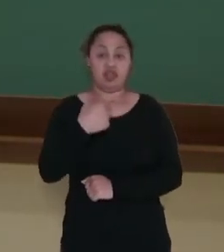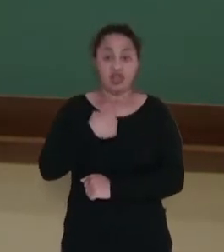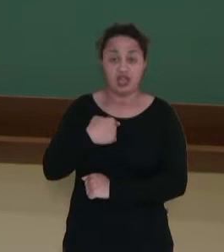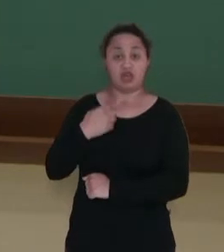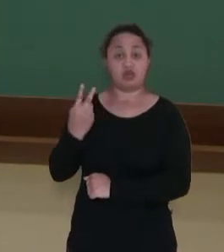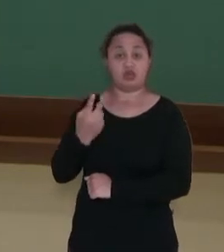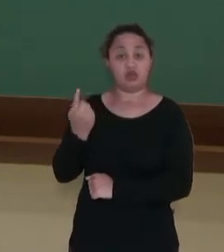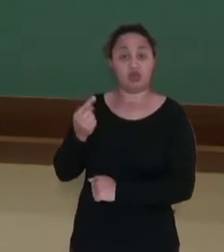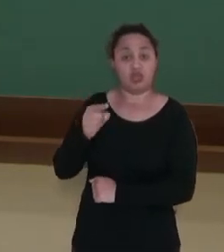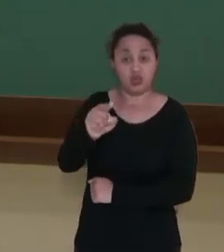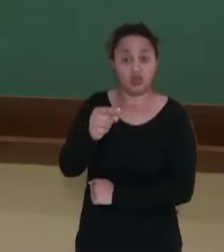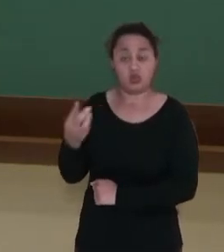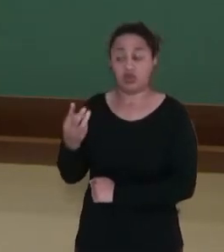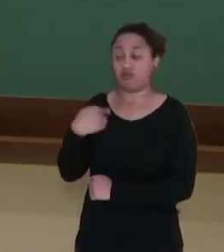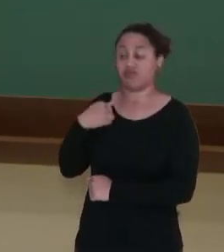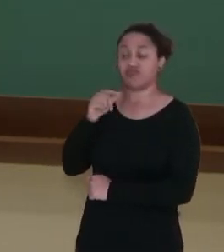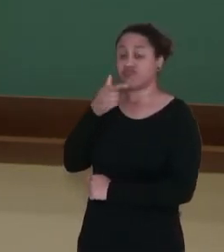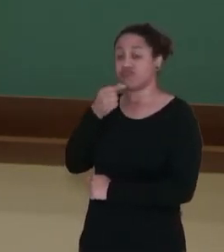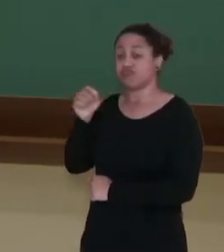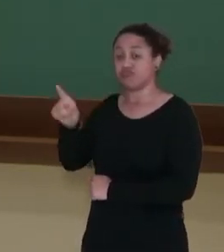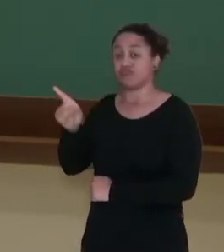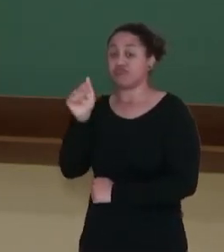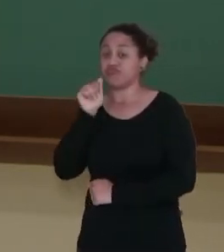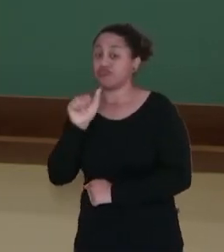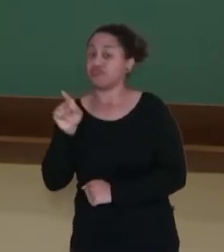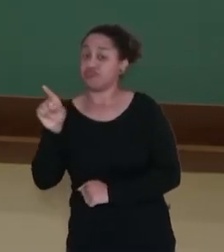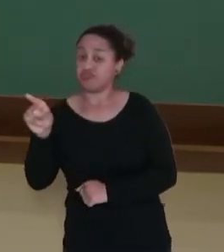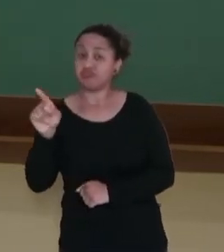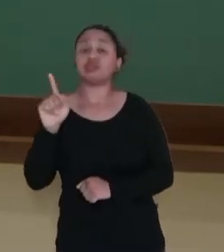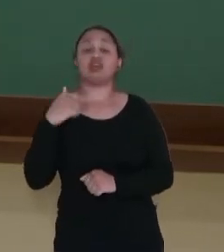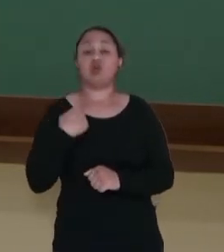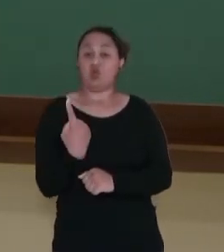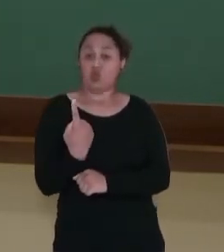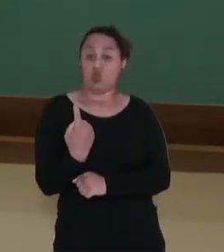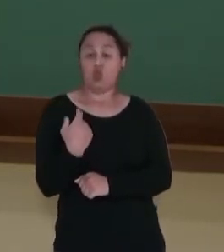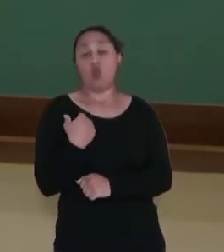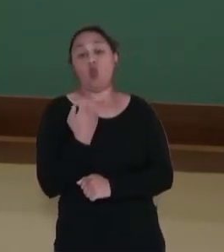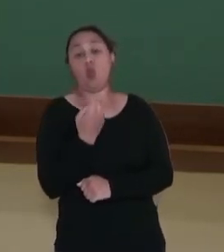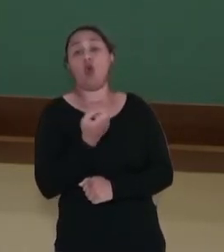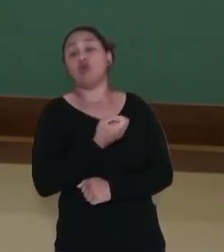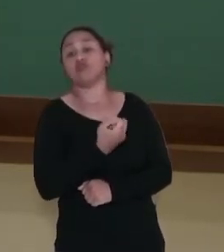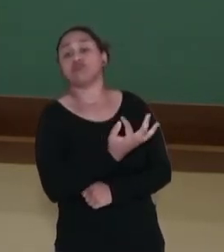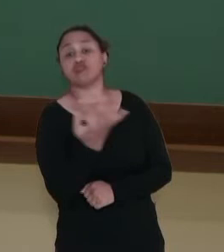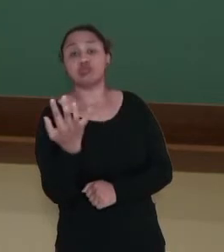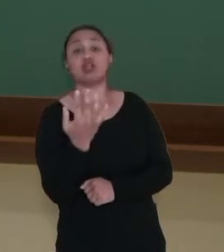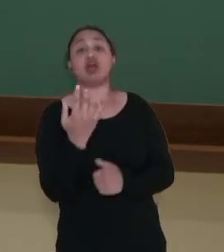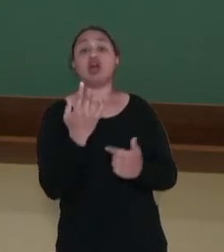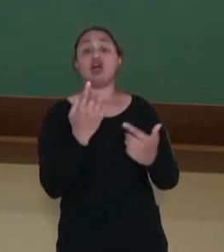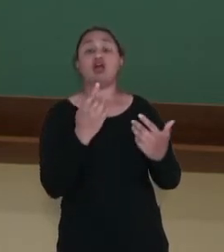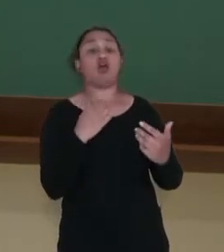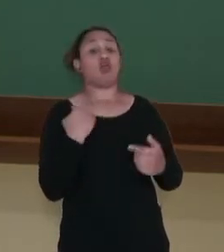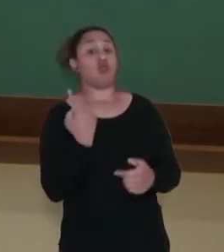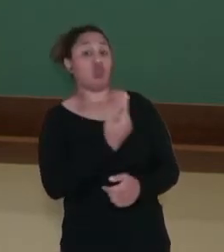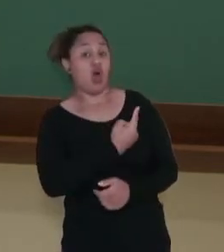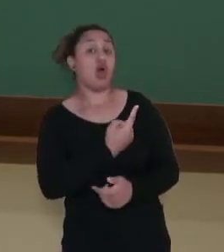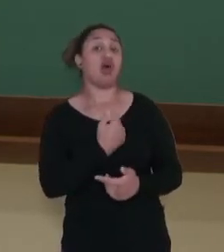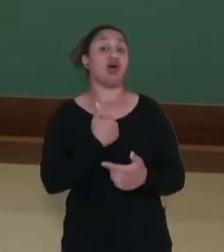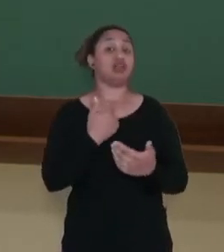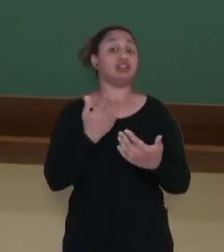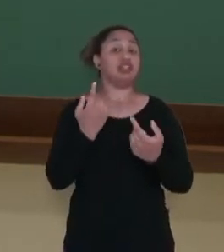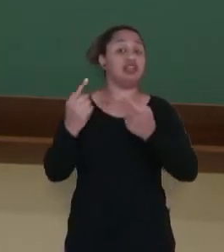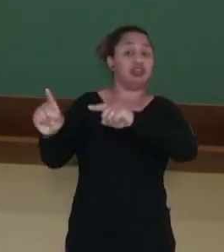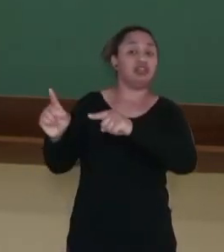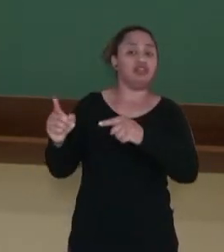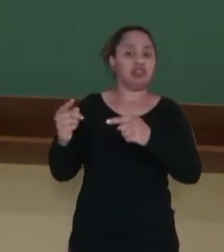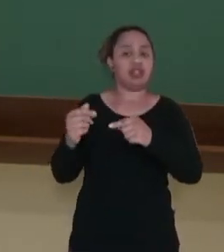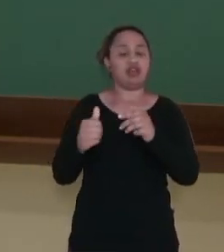segunda tu, terceira ele, ela, isso singular, ou está no plural, vamos combater, né? Primeira pessoa do